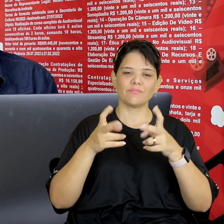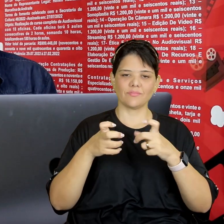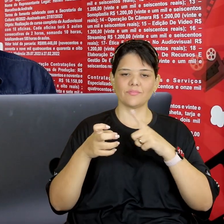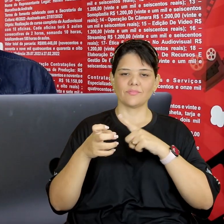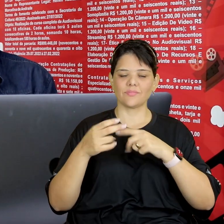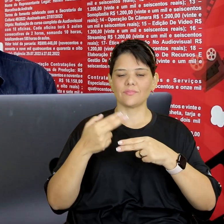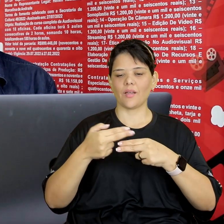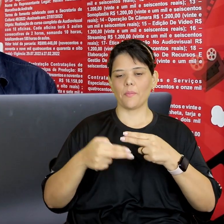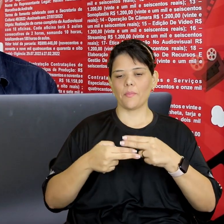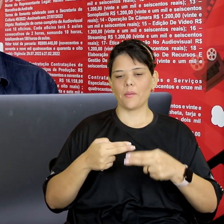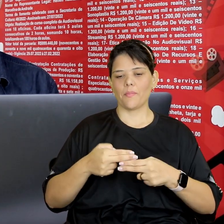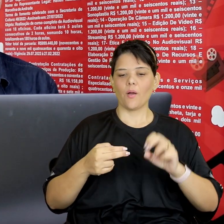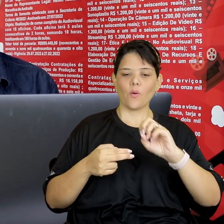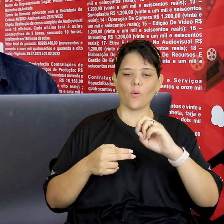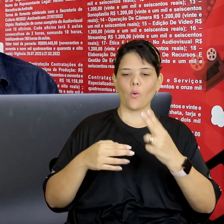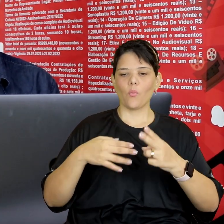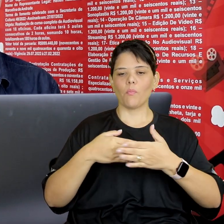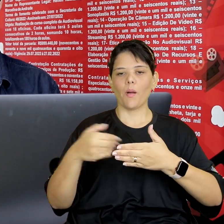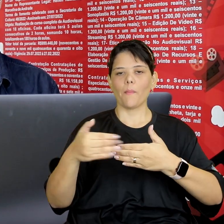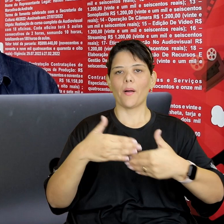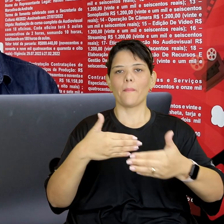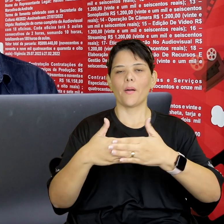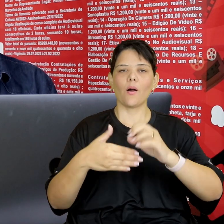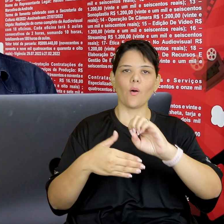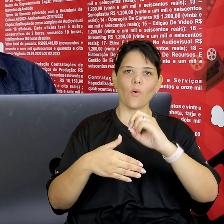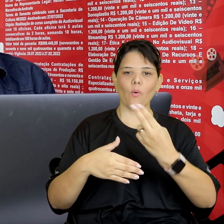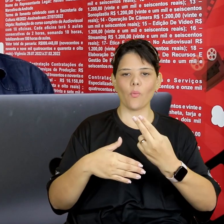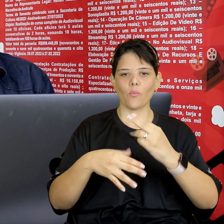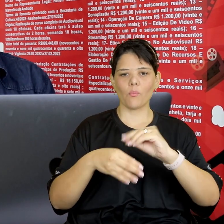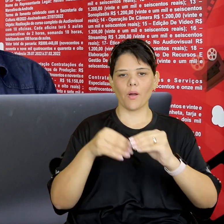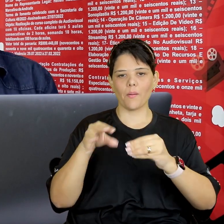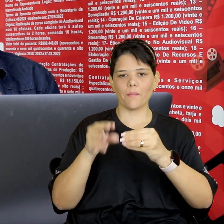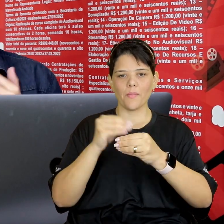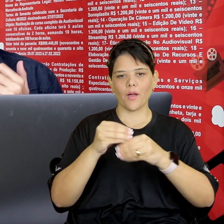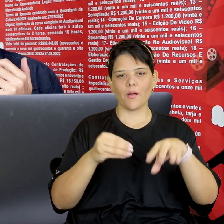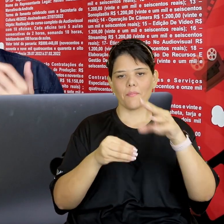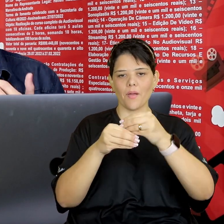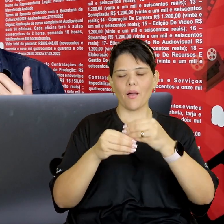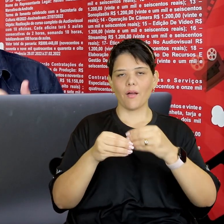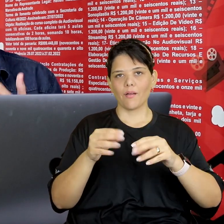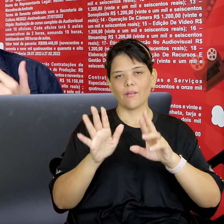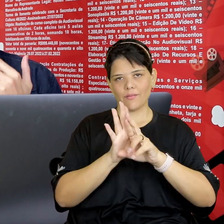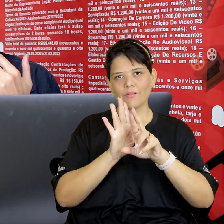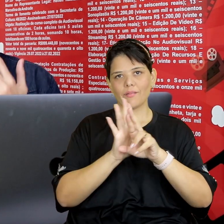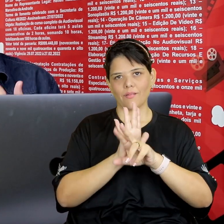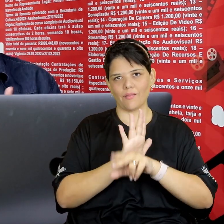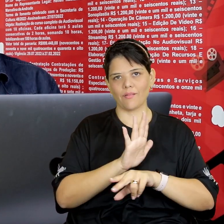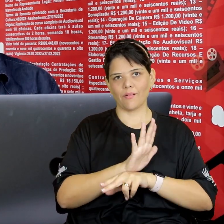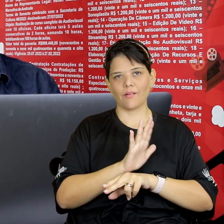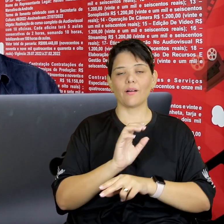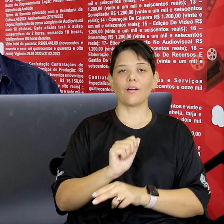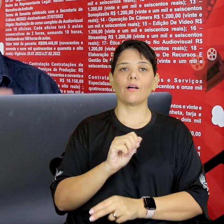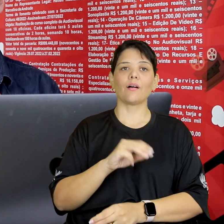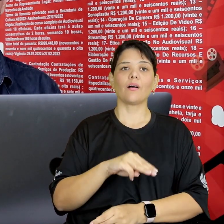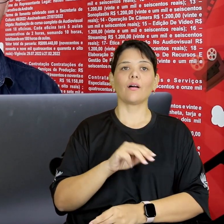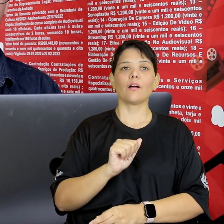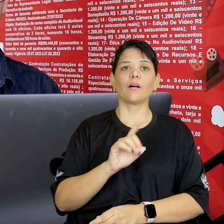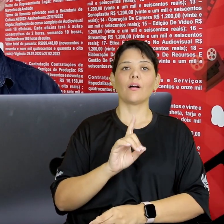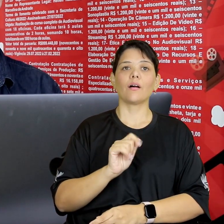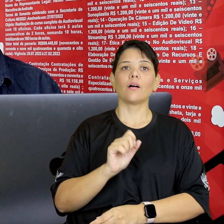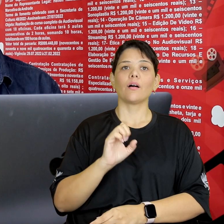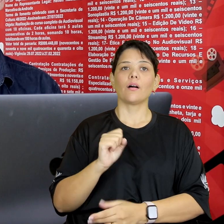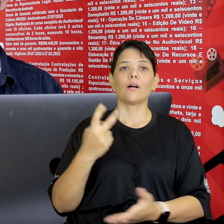tudo mais. Vou falar disso tudo com vocês. Mas a gente funciona muito em camadas. Então, se eu quero tratar uma imagem, eu